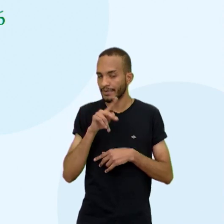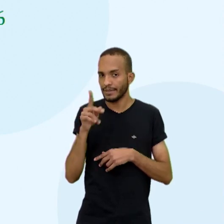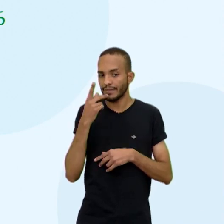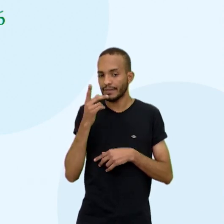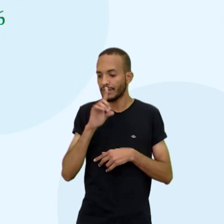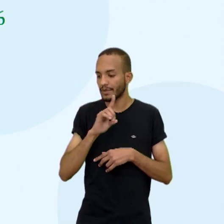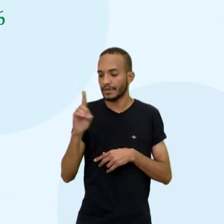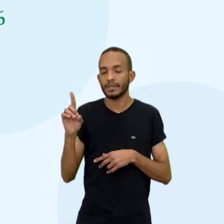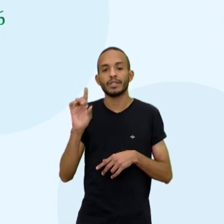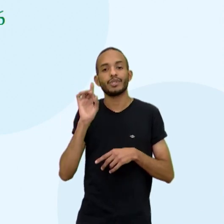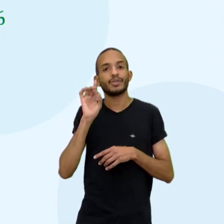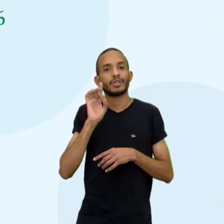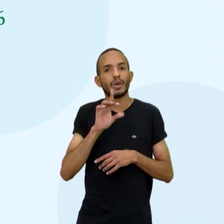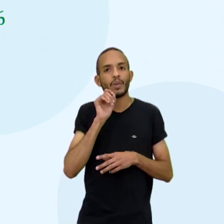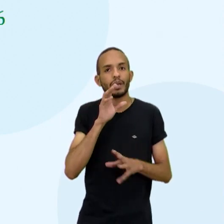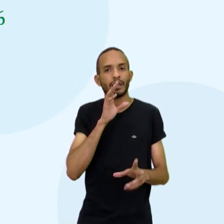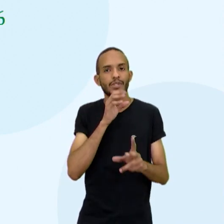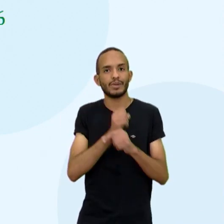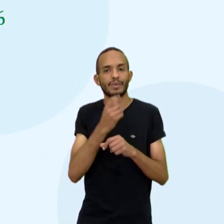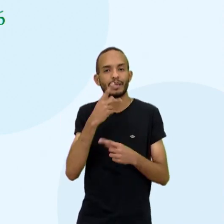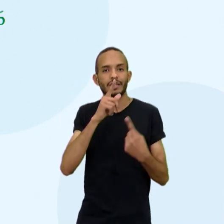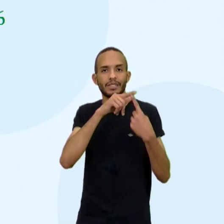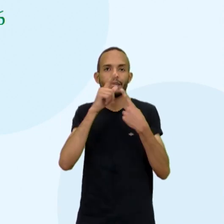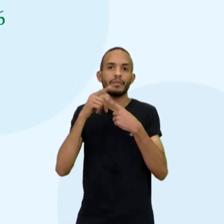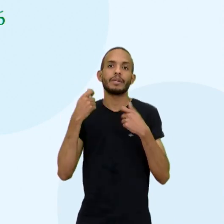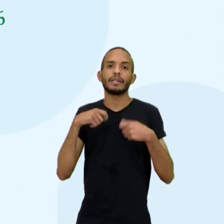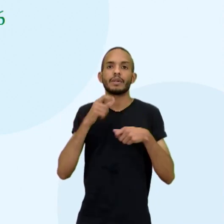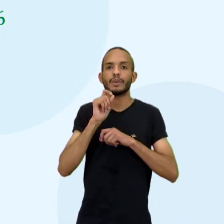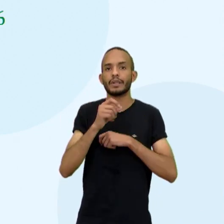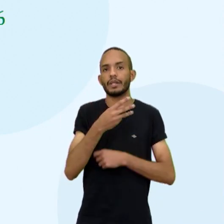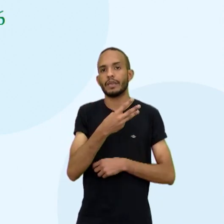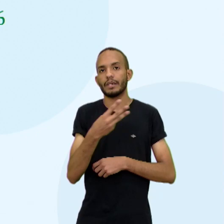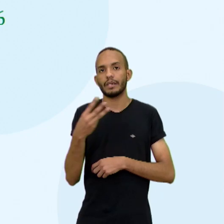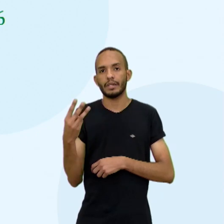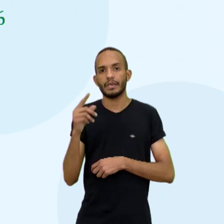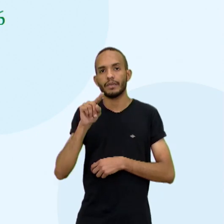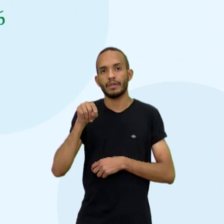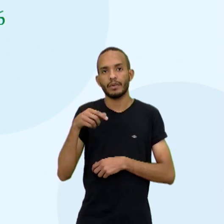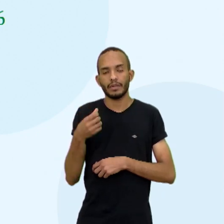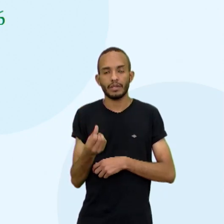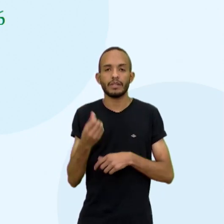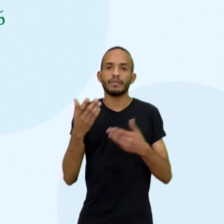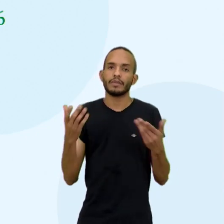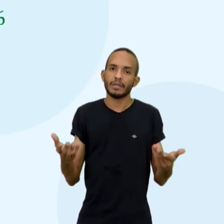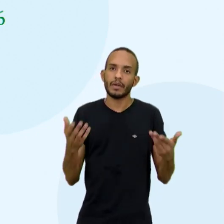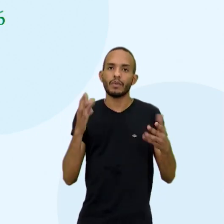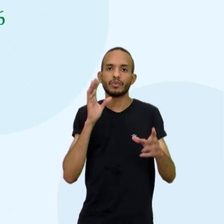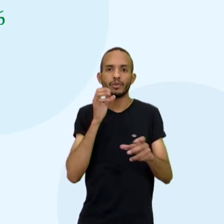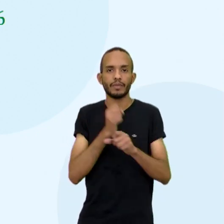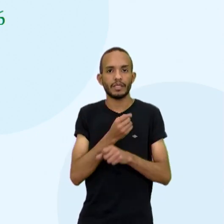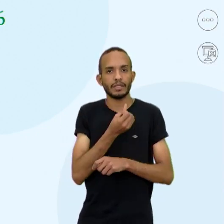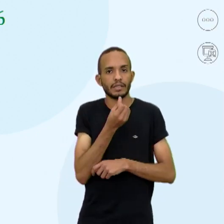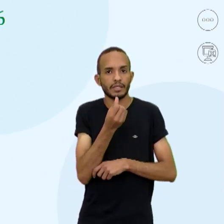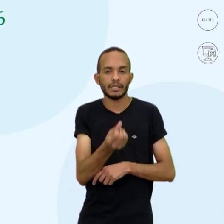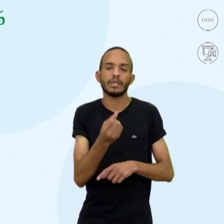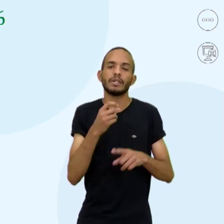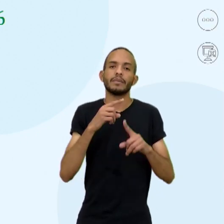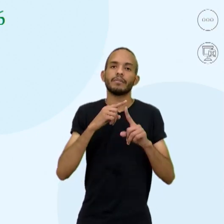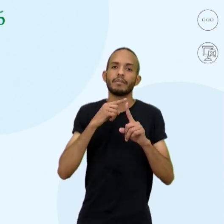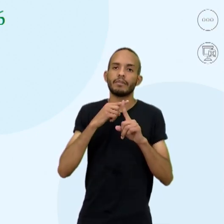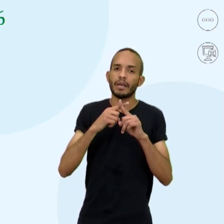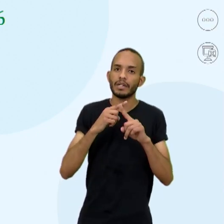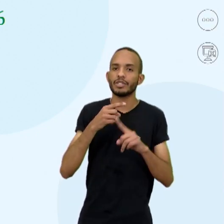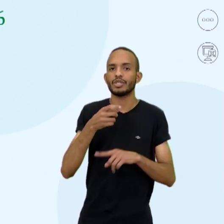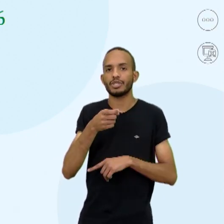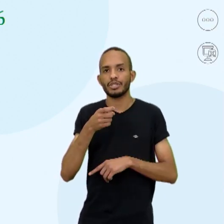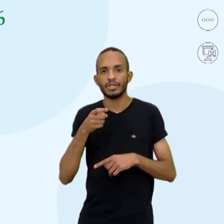né? Eu sei que a soma desses segmentos tem que dar 33,6. Então eu somei o 6 com o X,